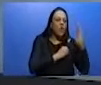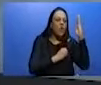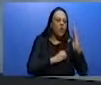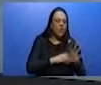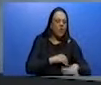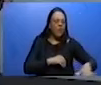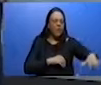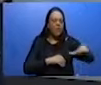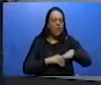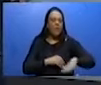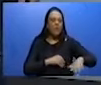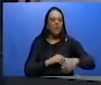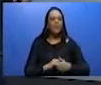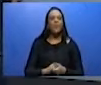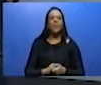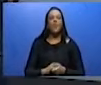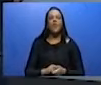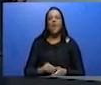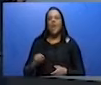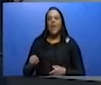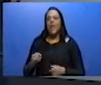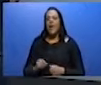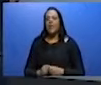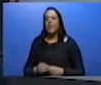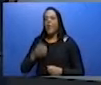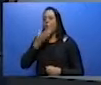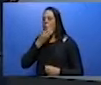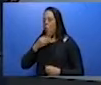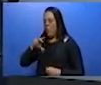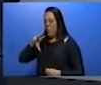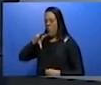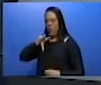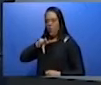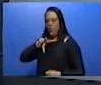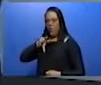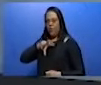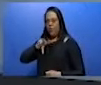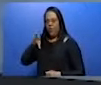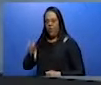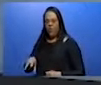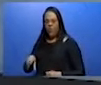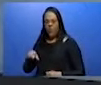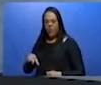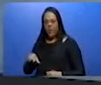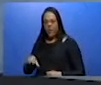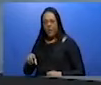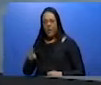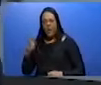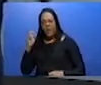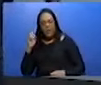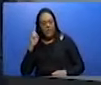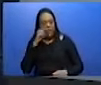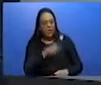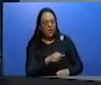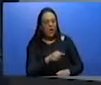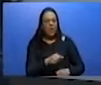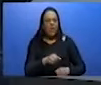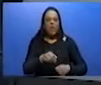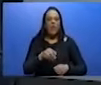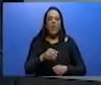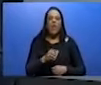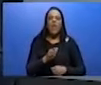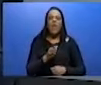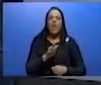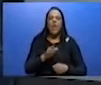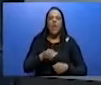foram escravizados, os portugueses que saíram dono de tudo e quebraram o Tratado de Tordesilhas,